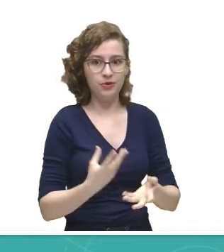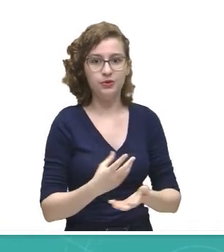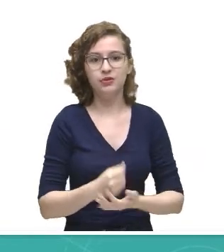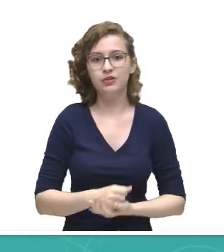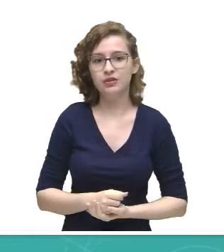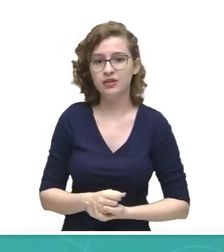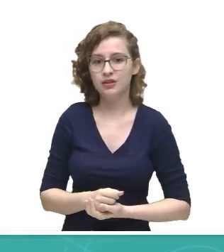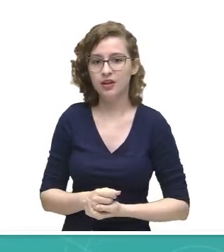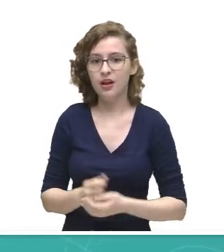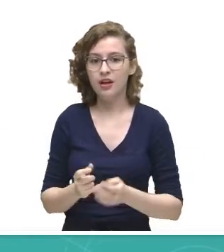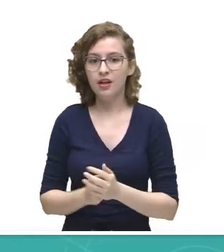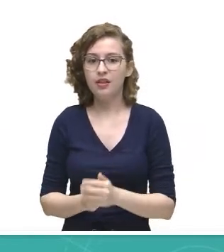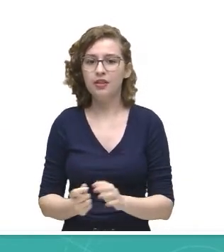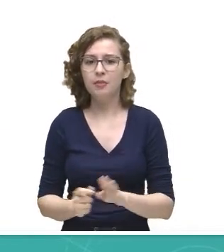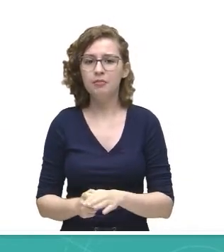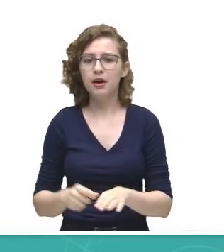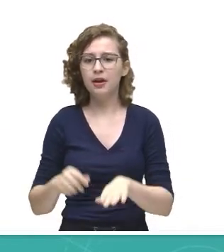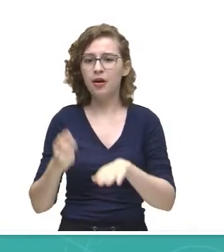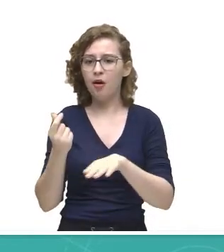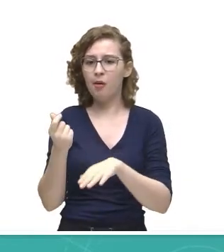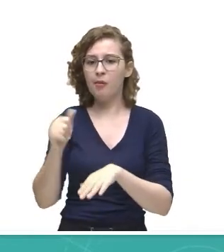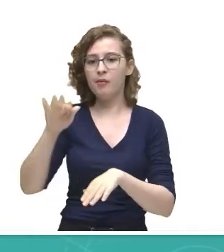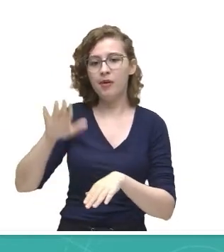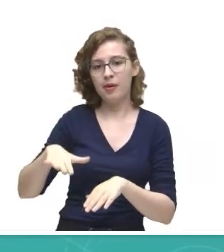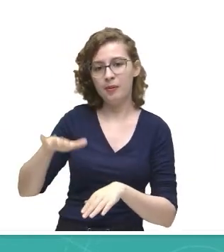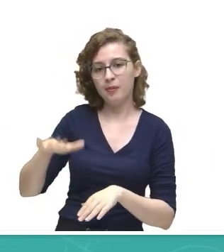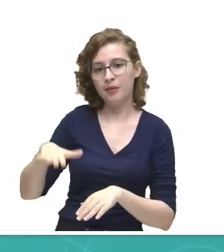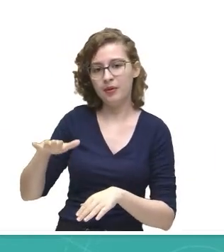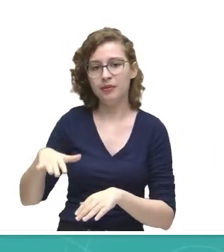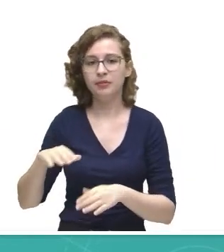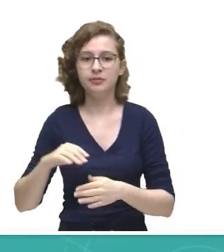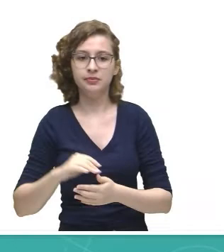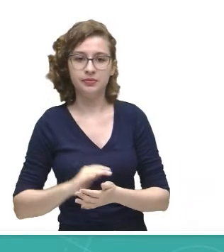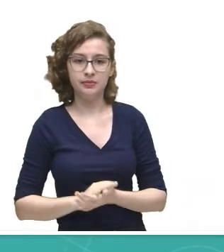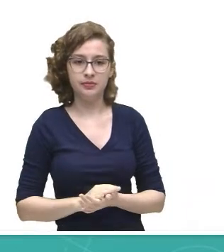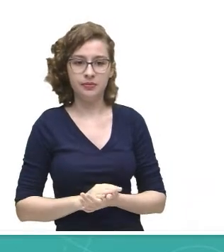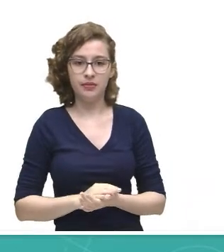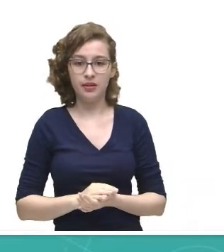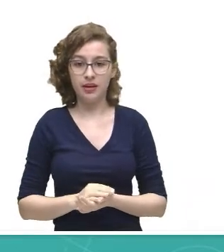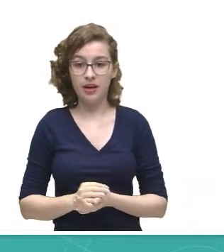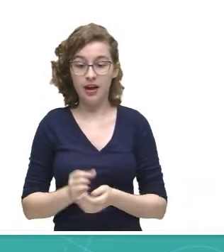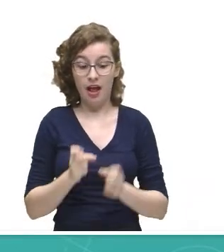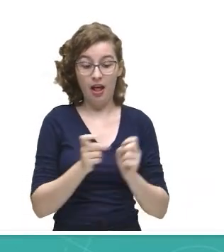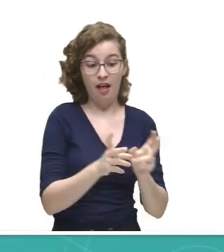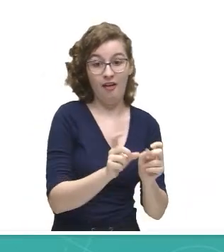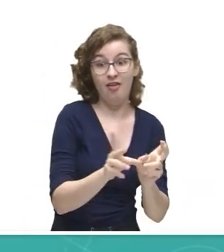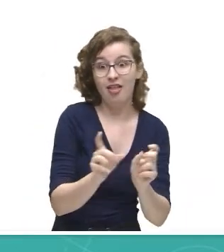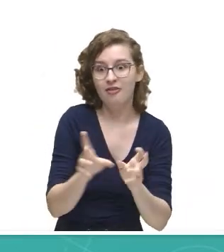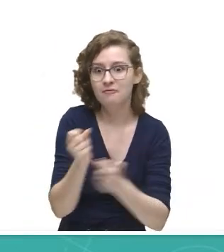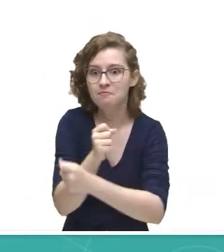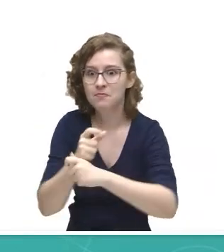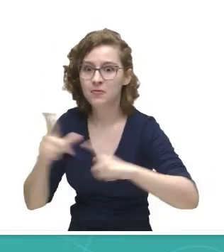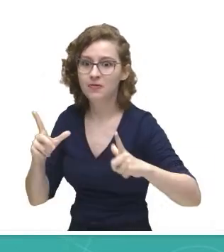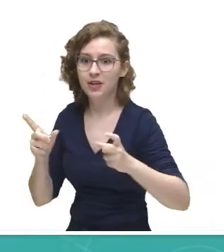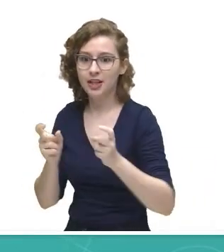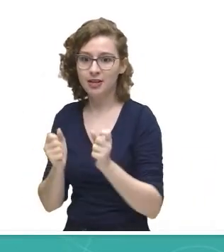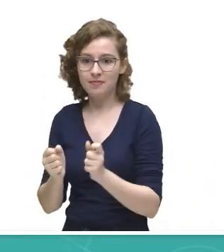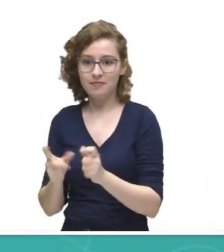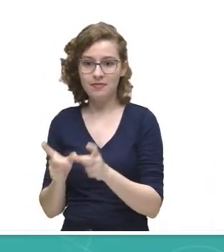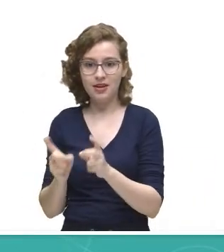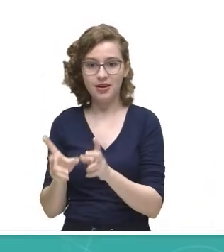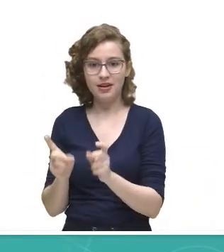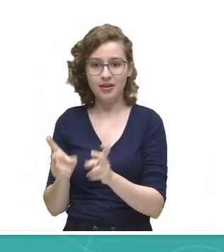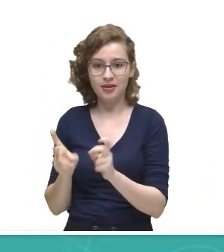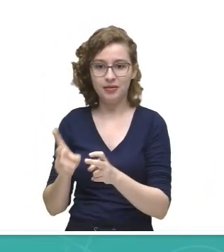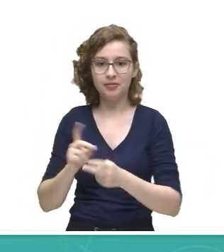o barateamento, ou seja, deixar o custo menor da sua produção para poder lucrar mais. Então a